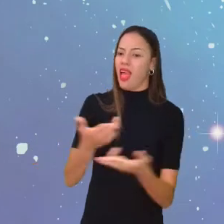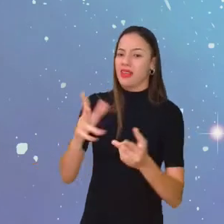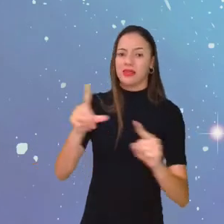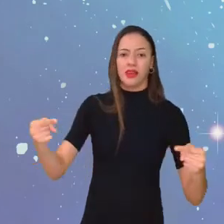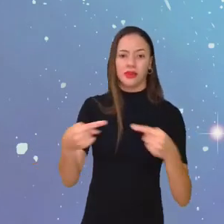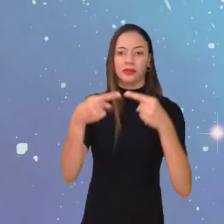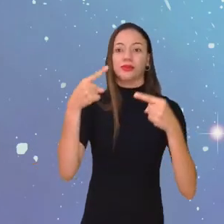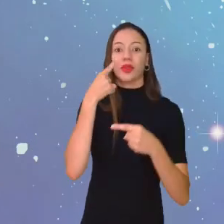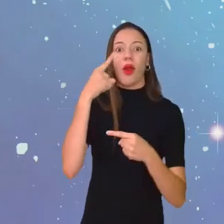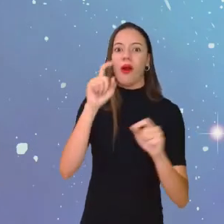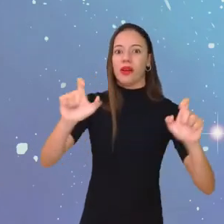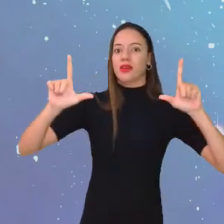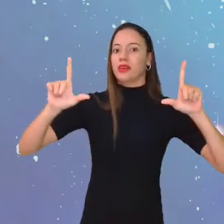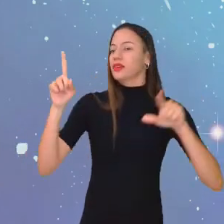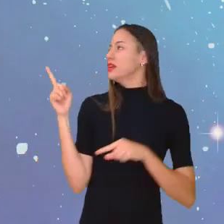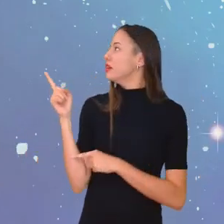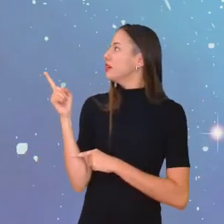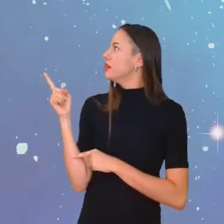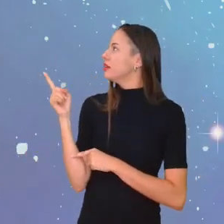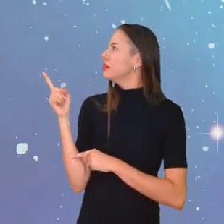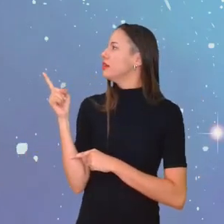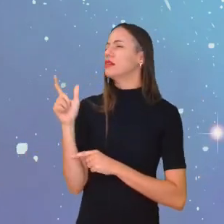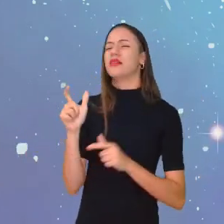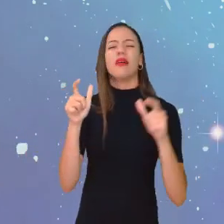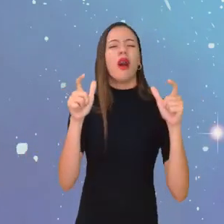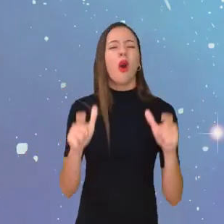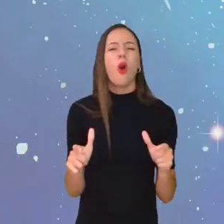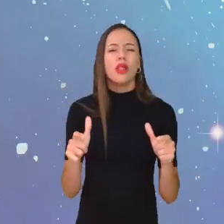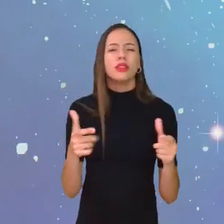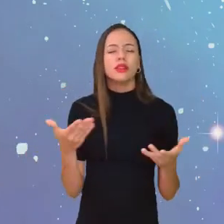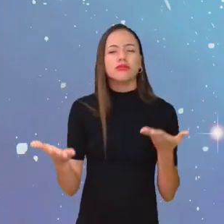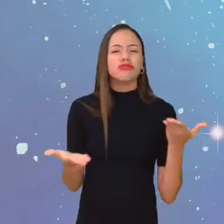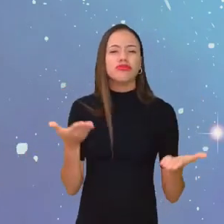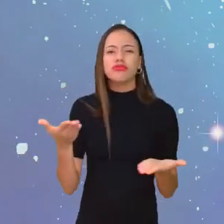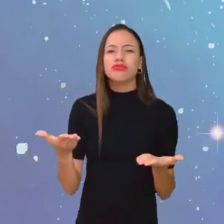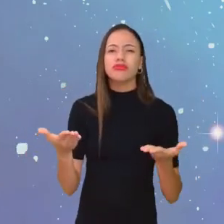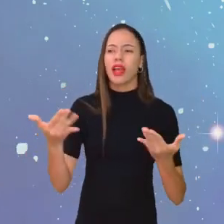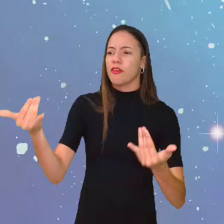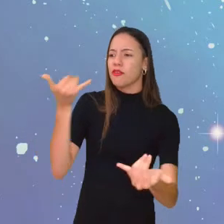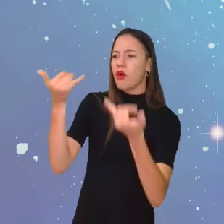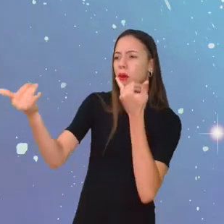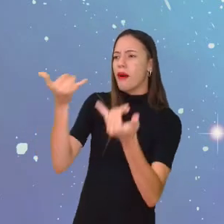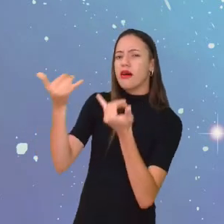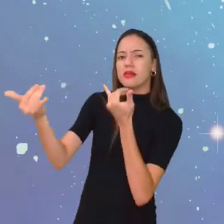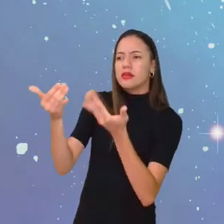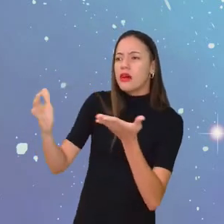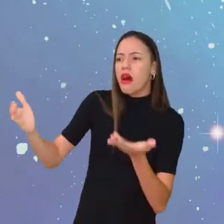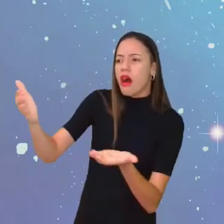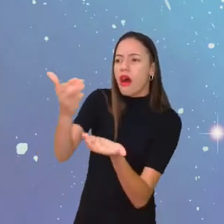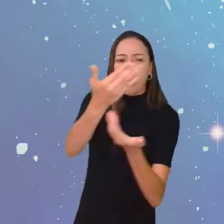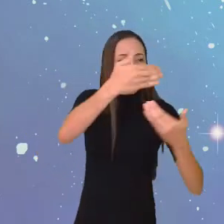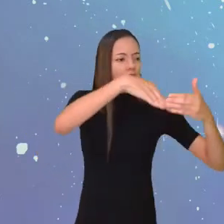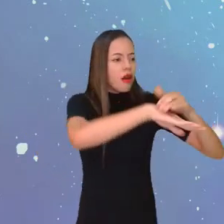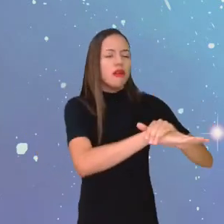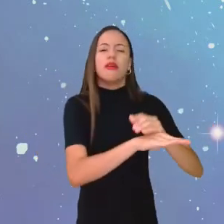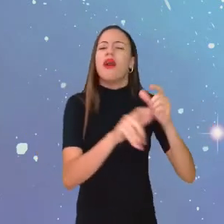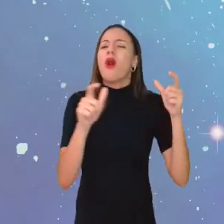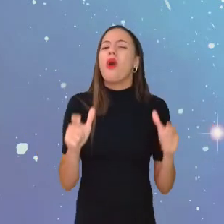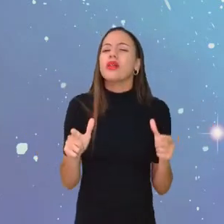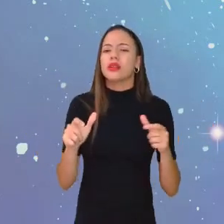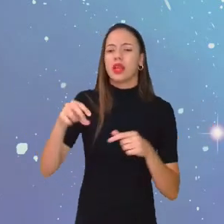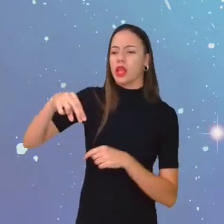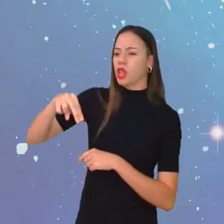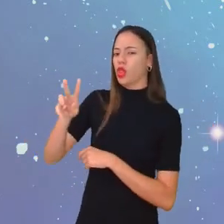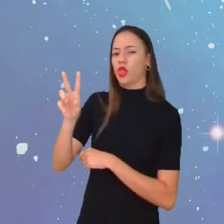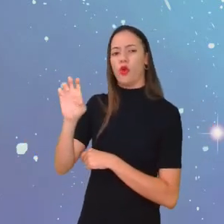tela, de novo, né? Ou seja, aonde é que está todas essas informações? Que nuvens